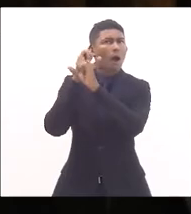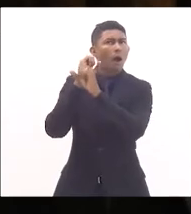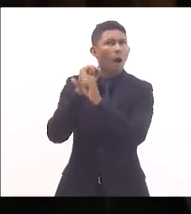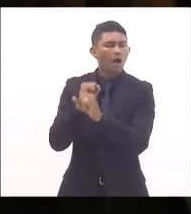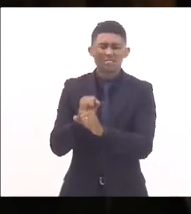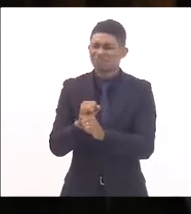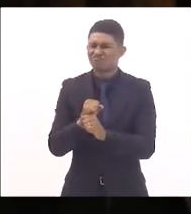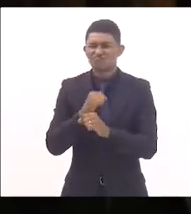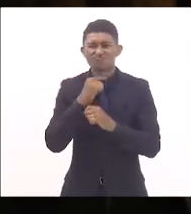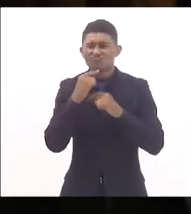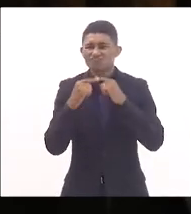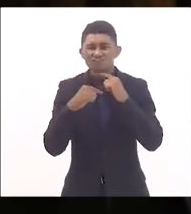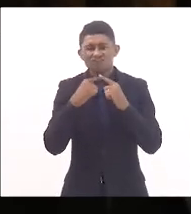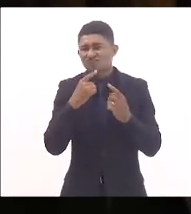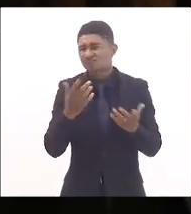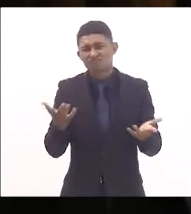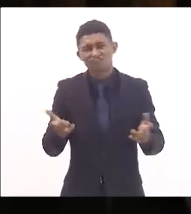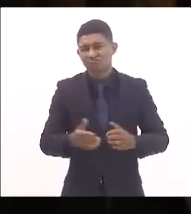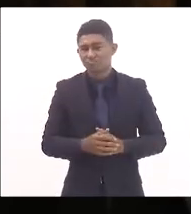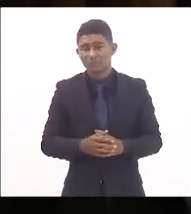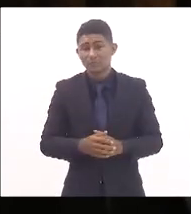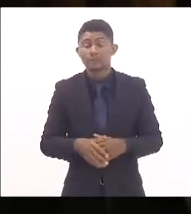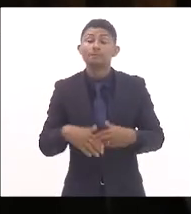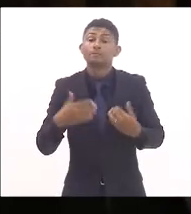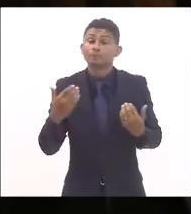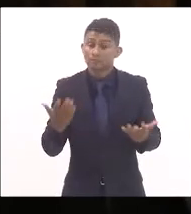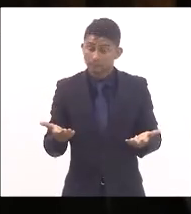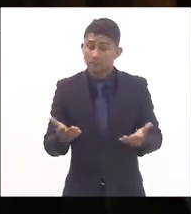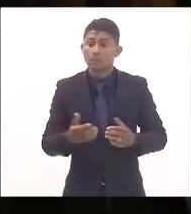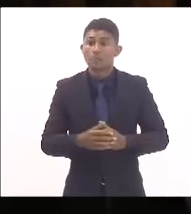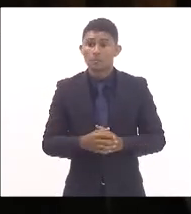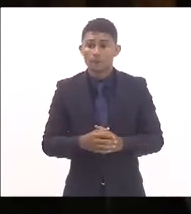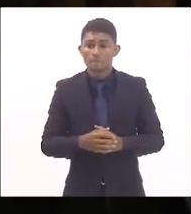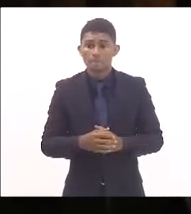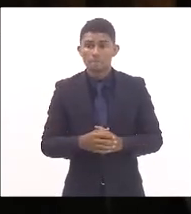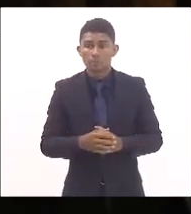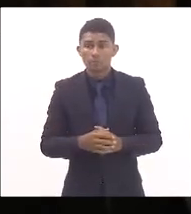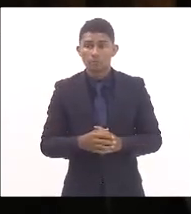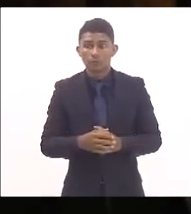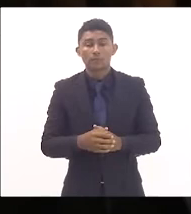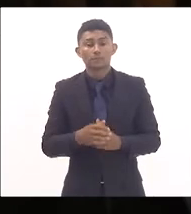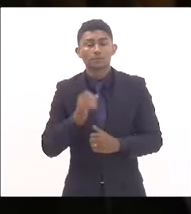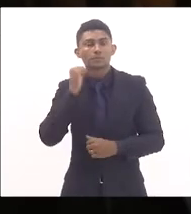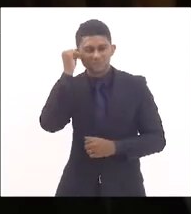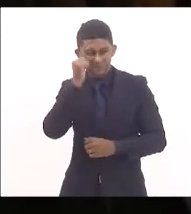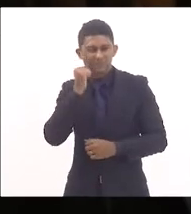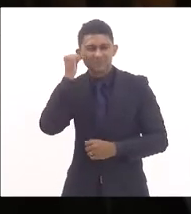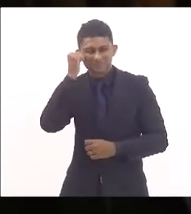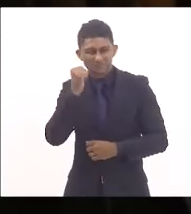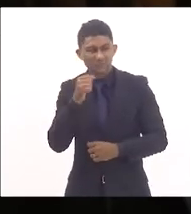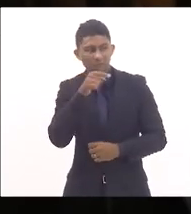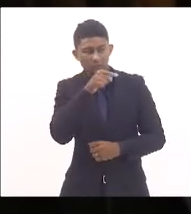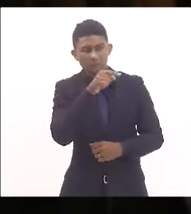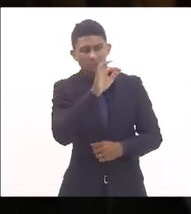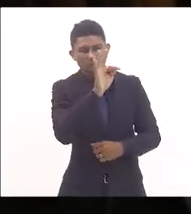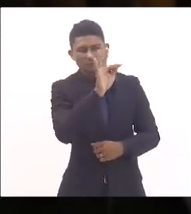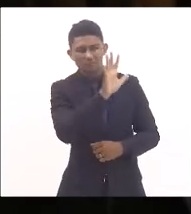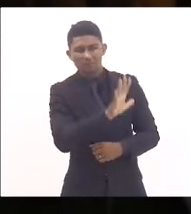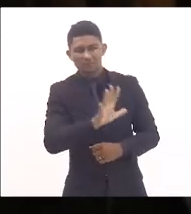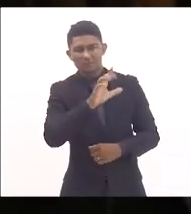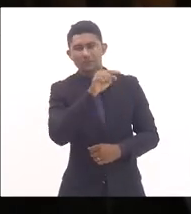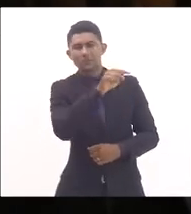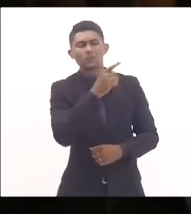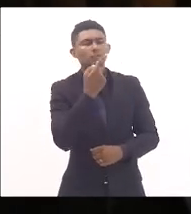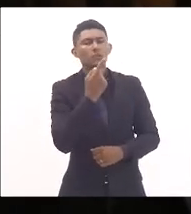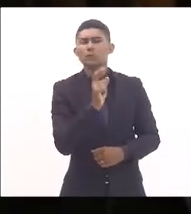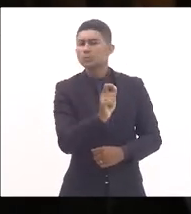V0. Bom, dito isso, aí vem o Senado Federal dizer que